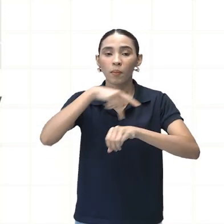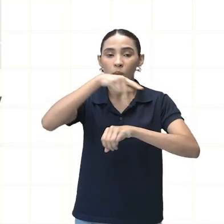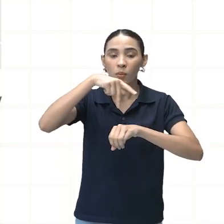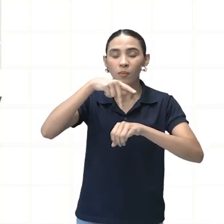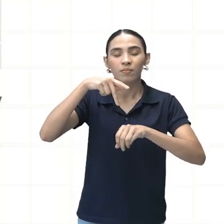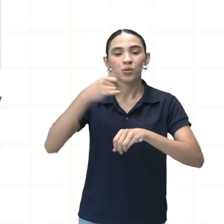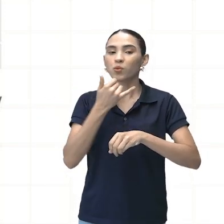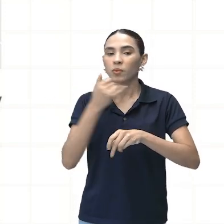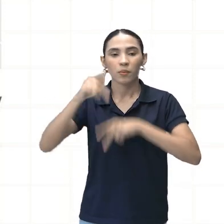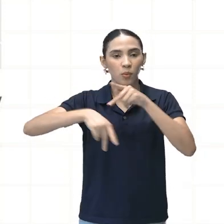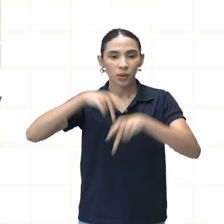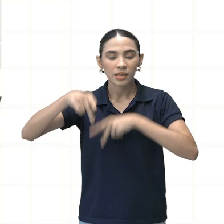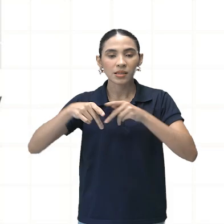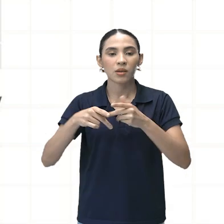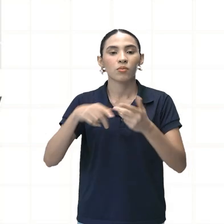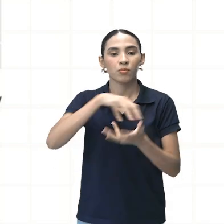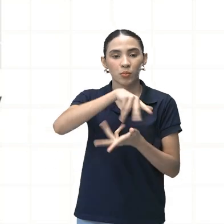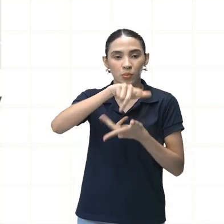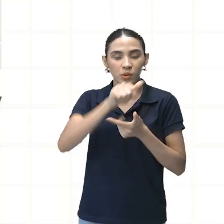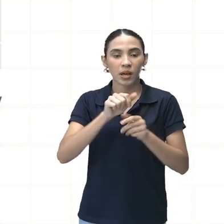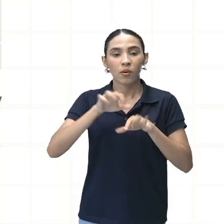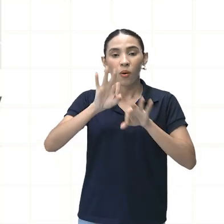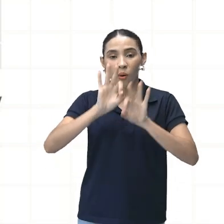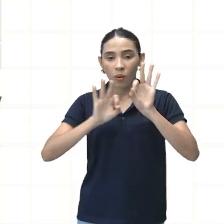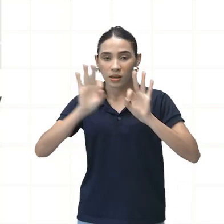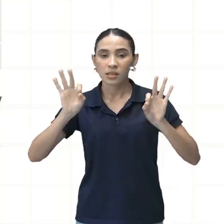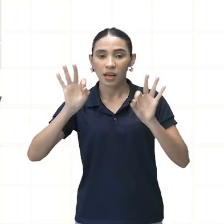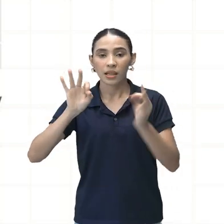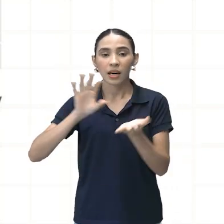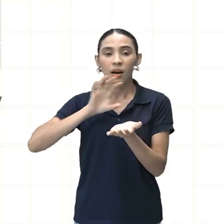ela está distribuída ali por continente.